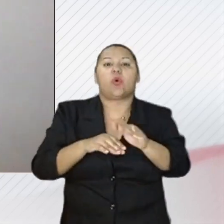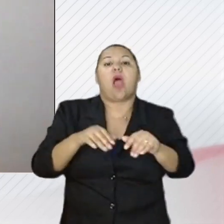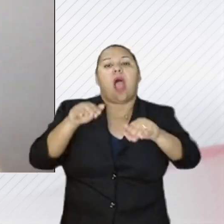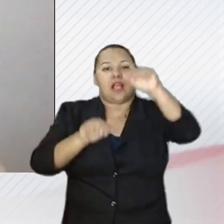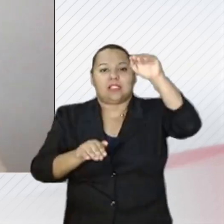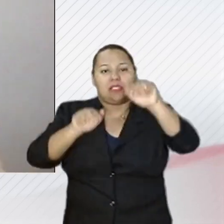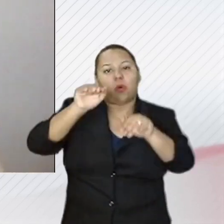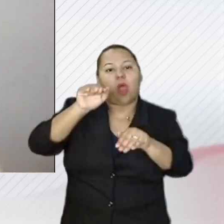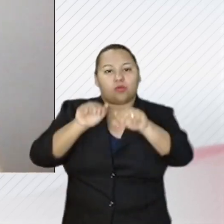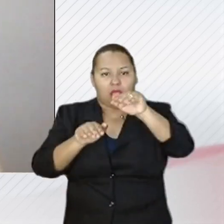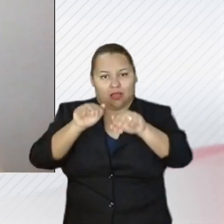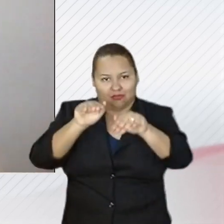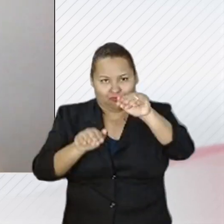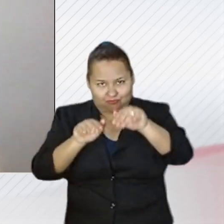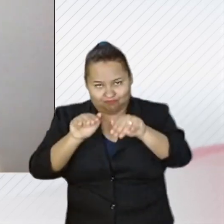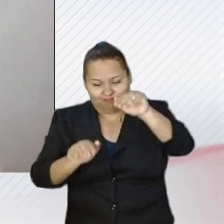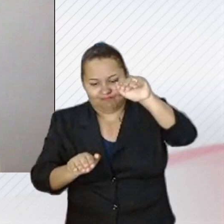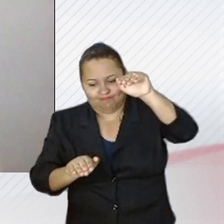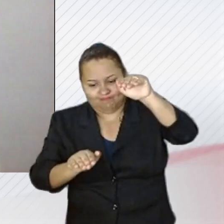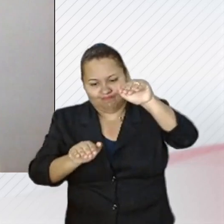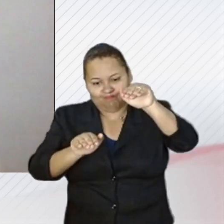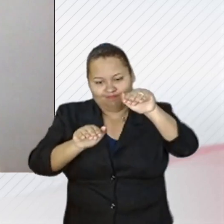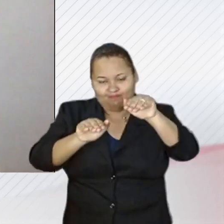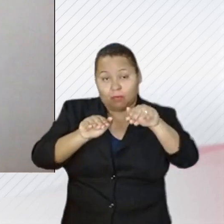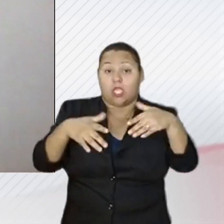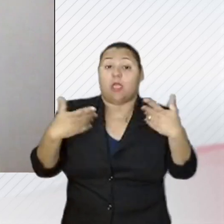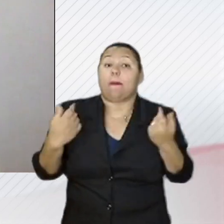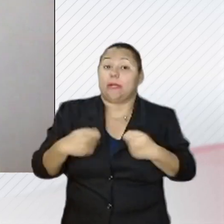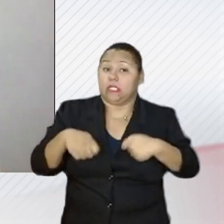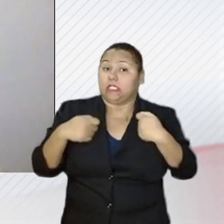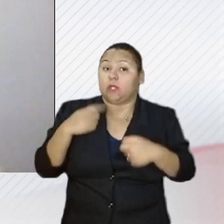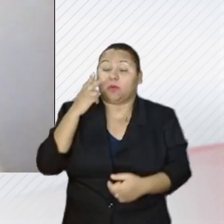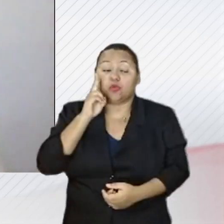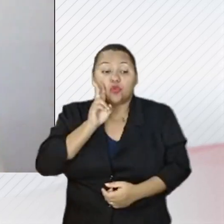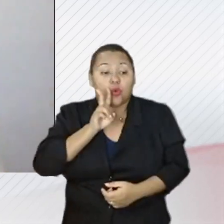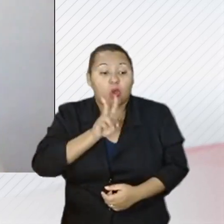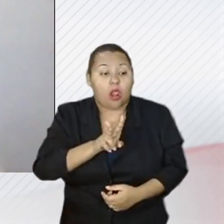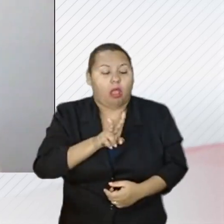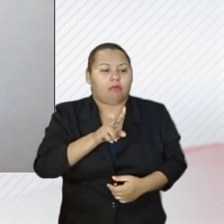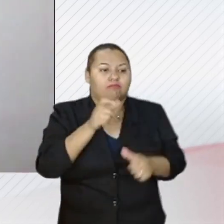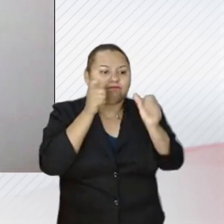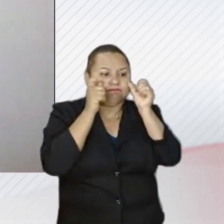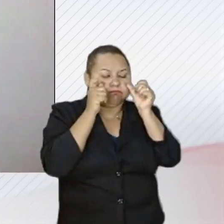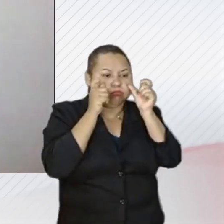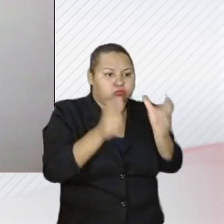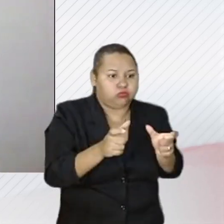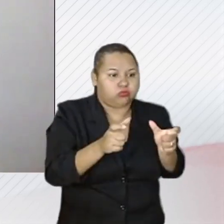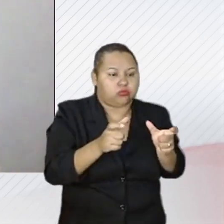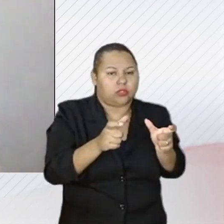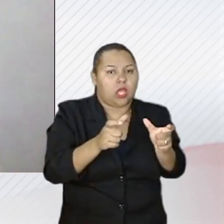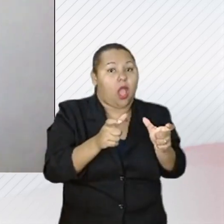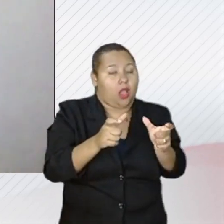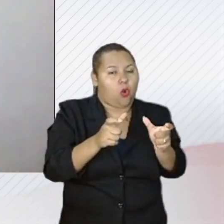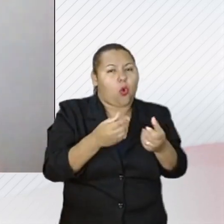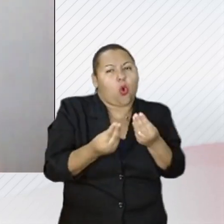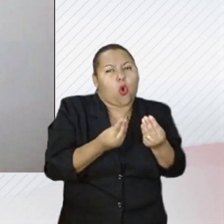porque a gente precisa olhar atentamente, né? A gente trata os desiguais, né? Aquele conceito da igualdade, a gente trata os desiguais